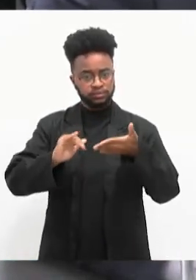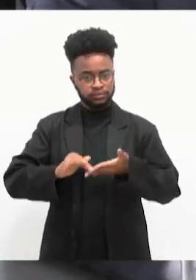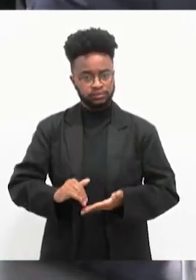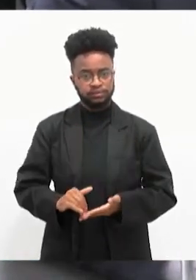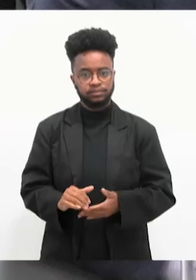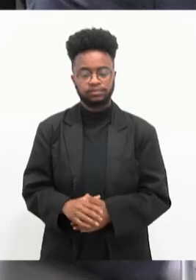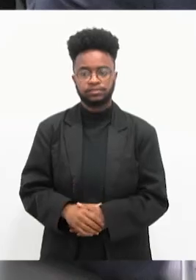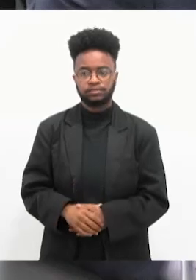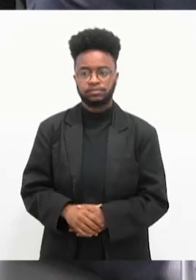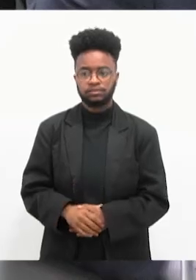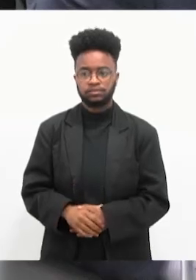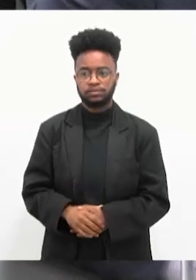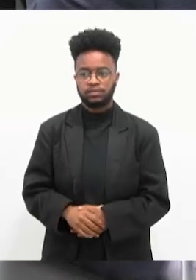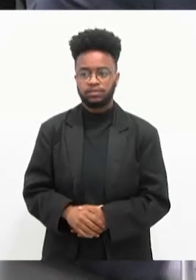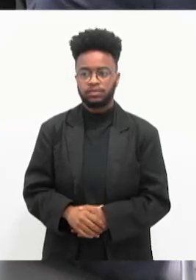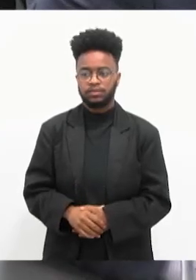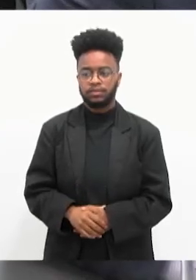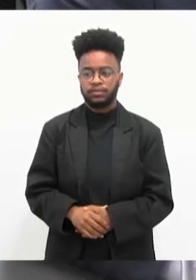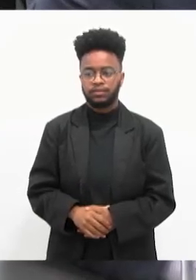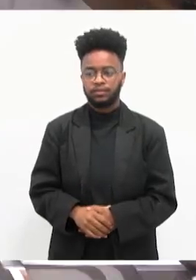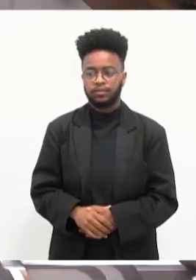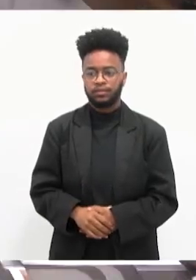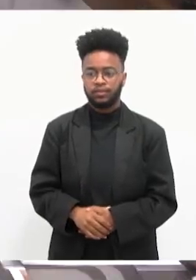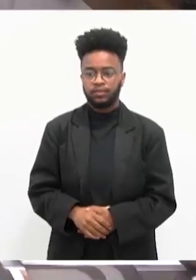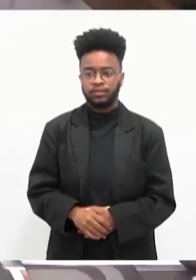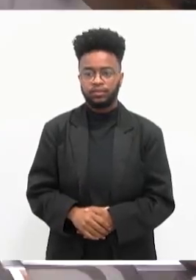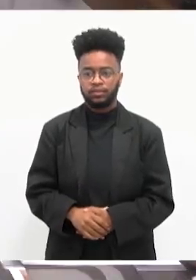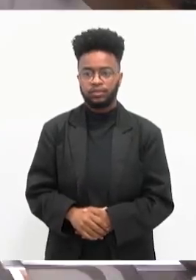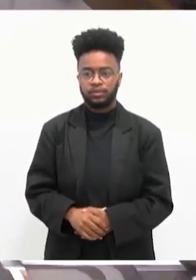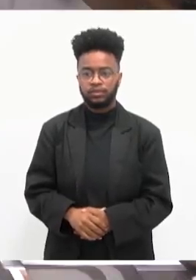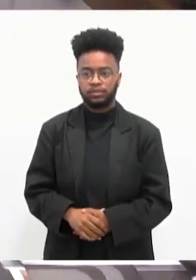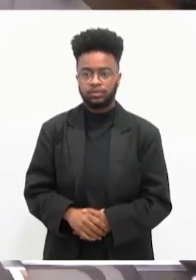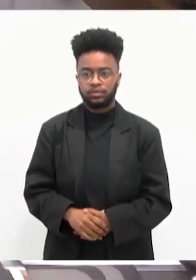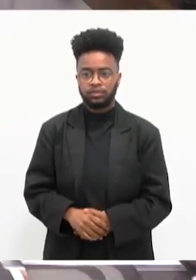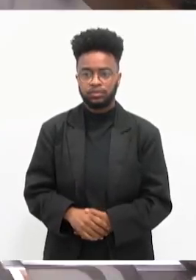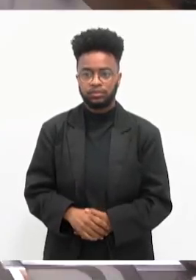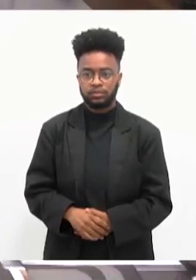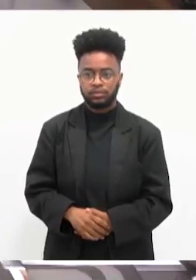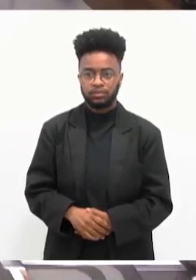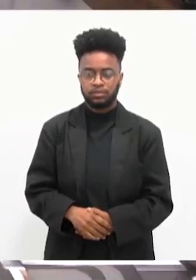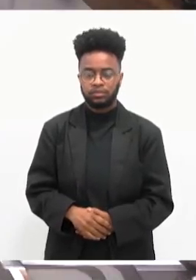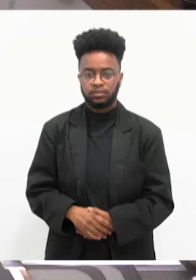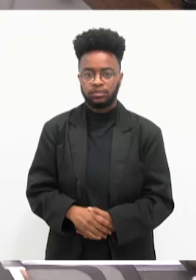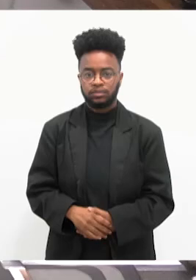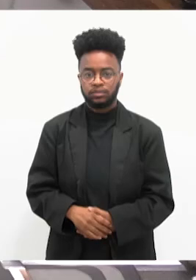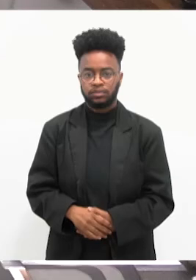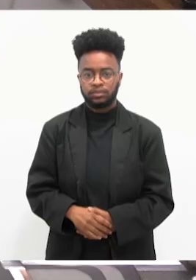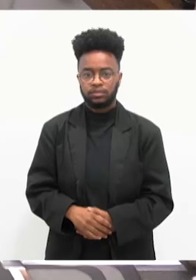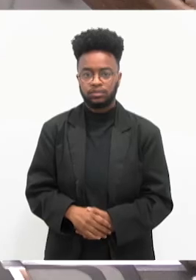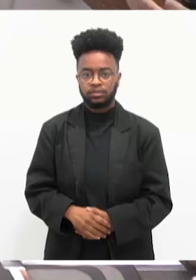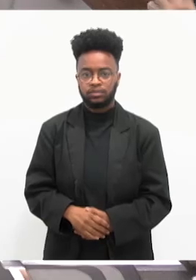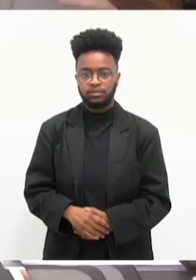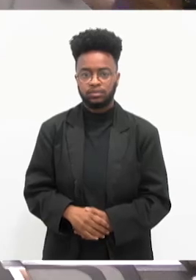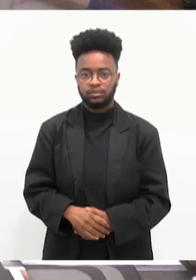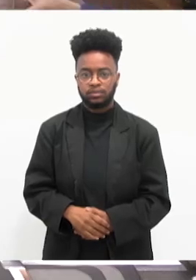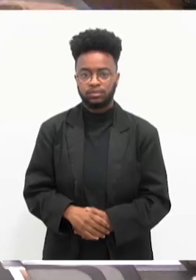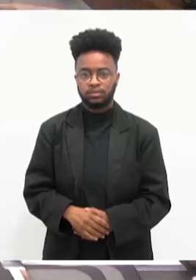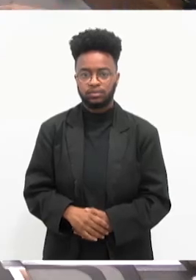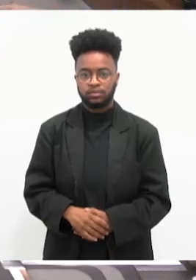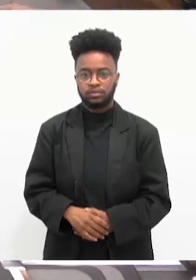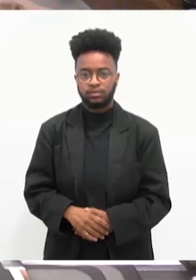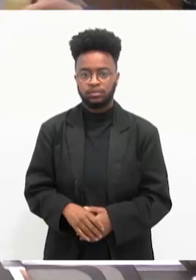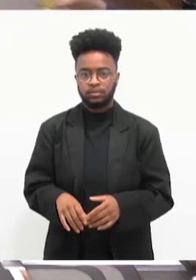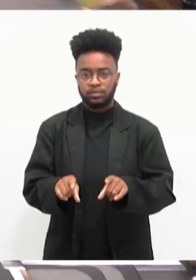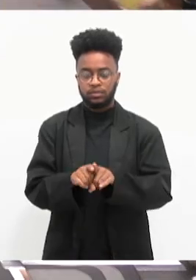suprimiu entendimento. artigos assim. Lógico. Não vai ficar contra o entendimento da CCJ. Não, com relação